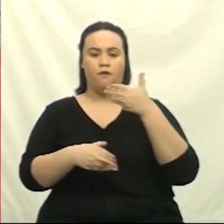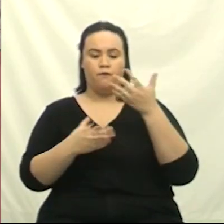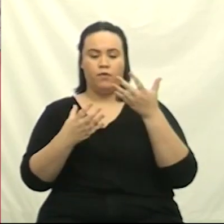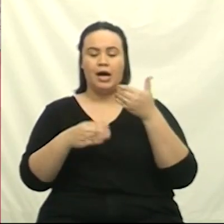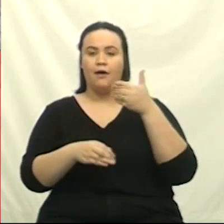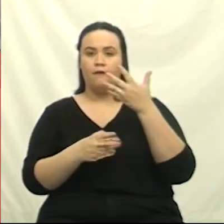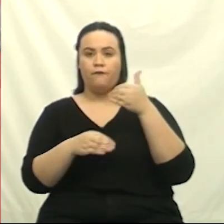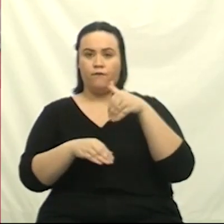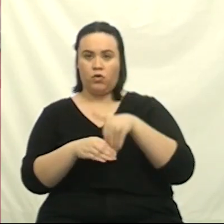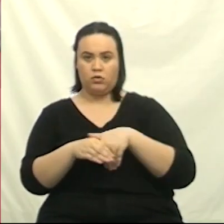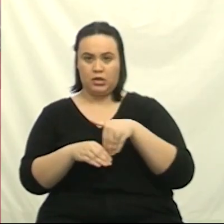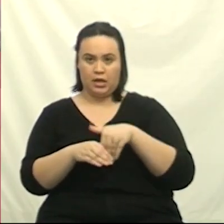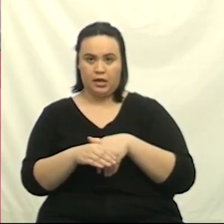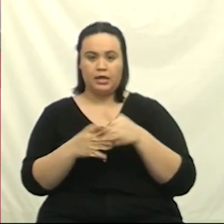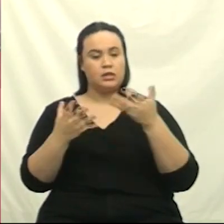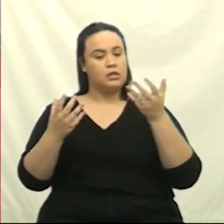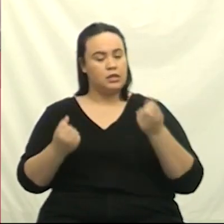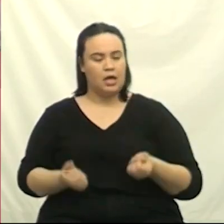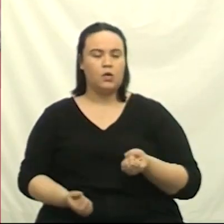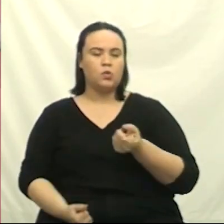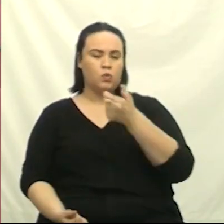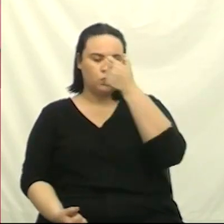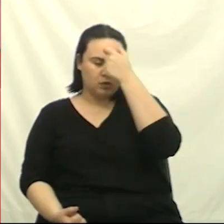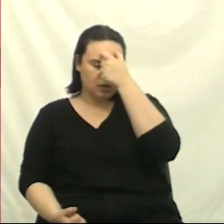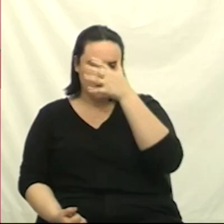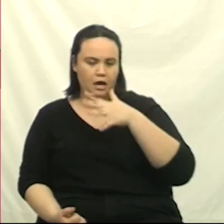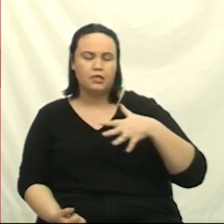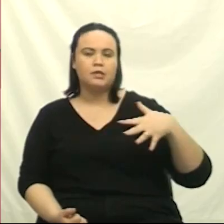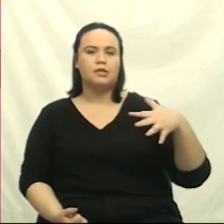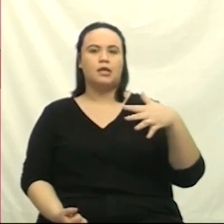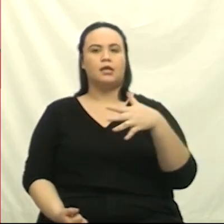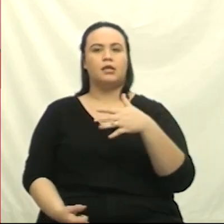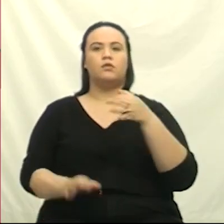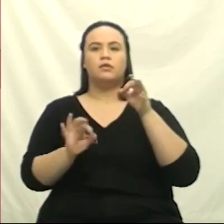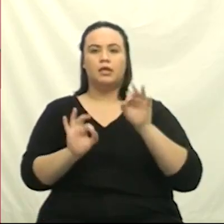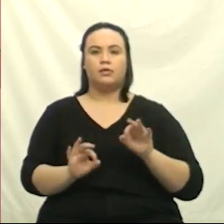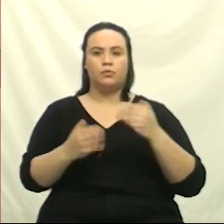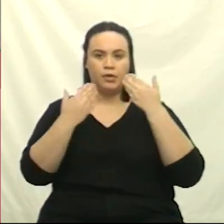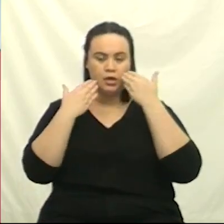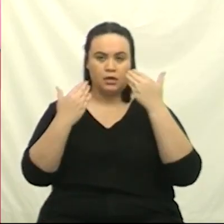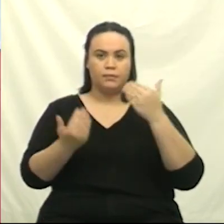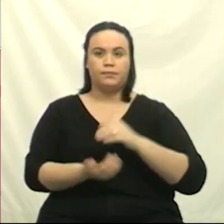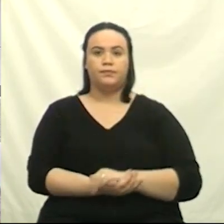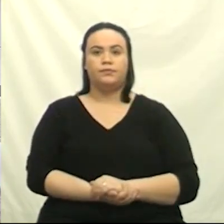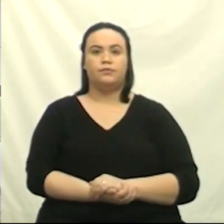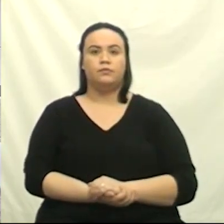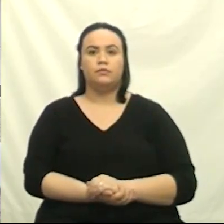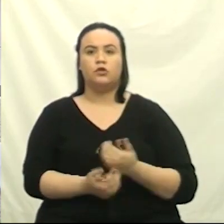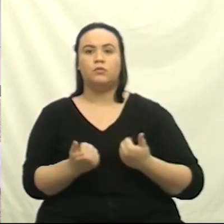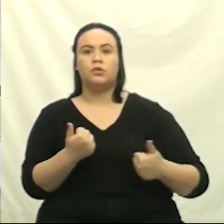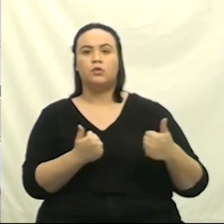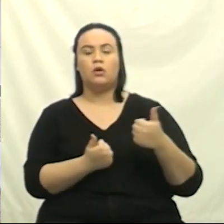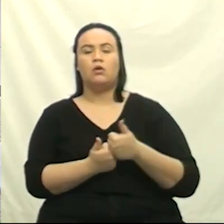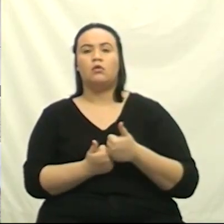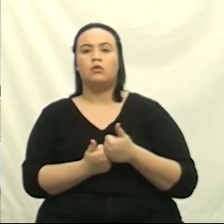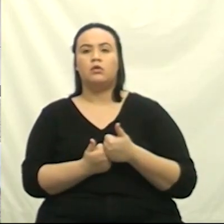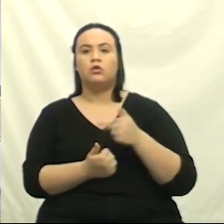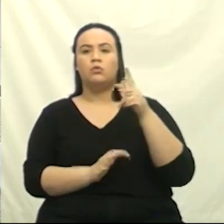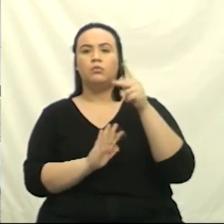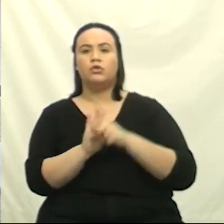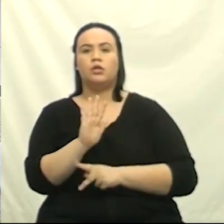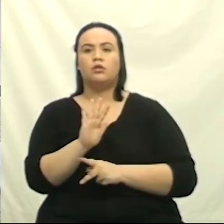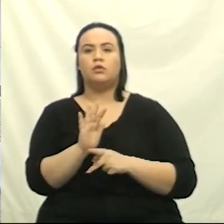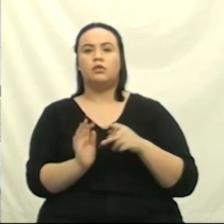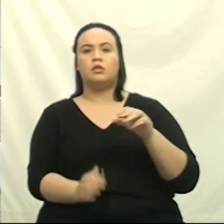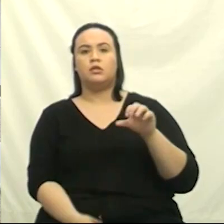projeto muito tranquilo muito consciente e que eu estou votando corretamente substitutivo global do projeto